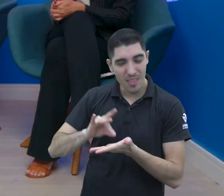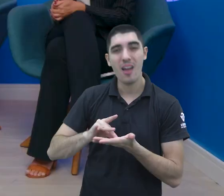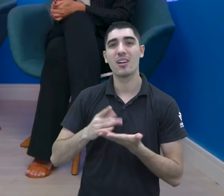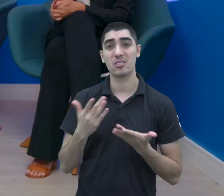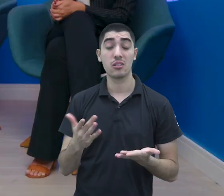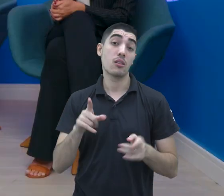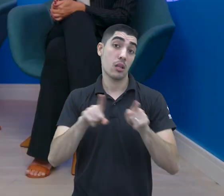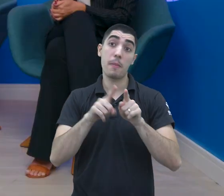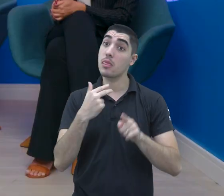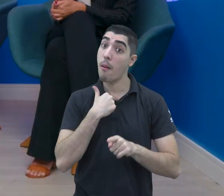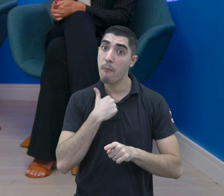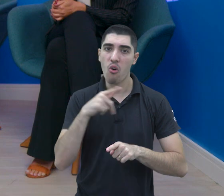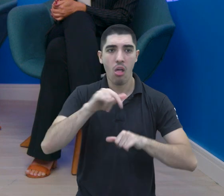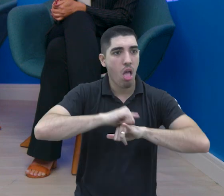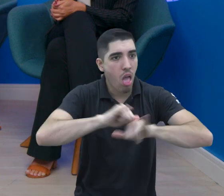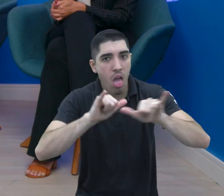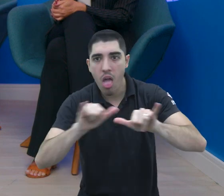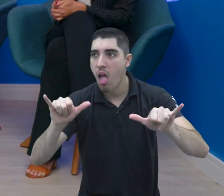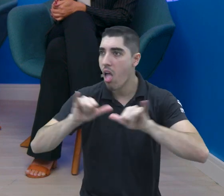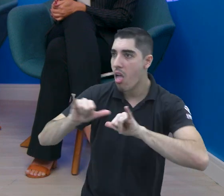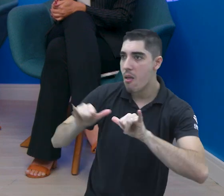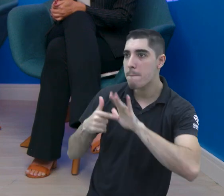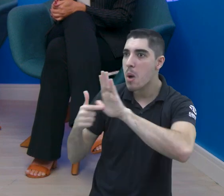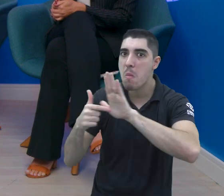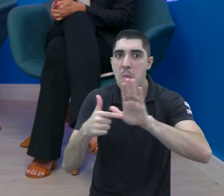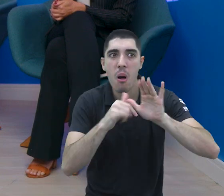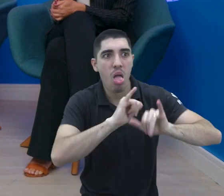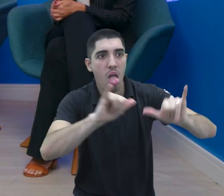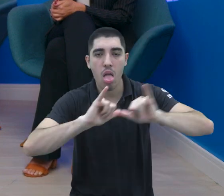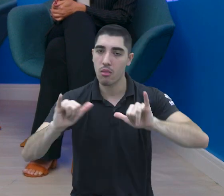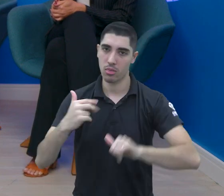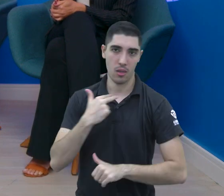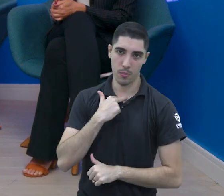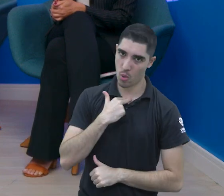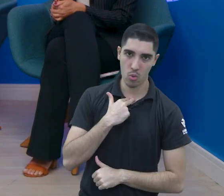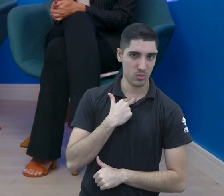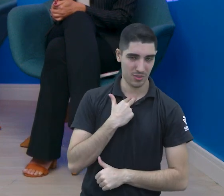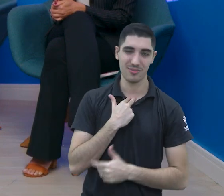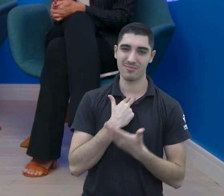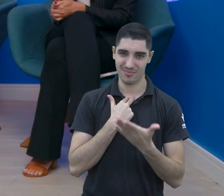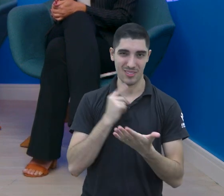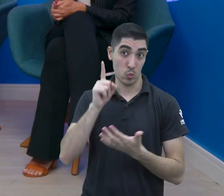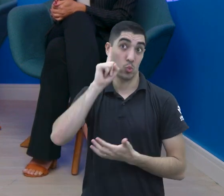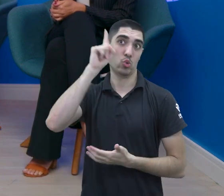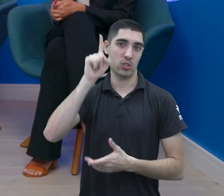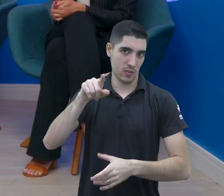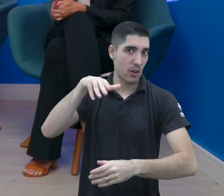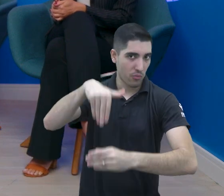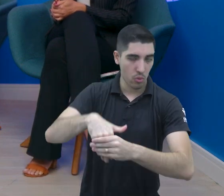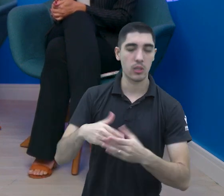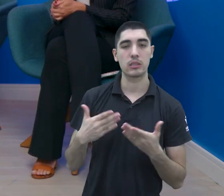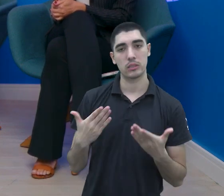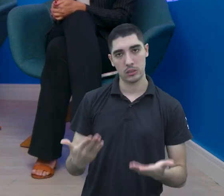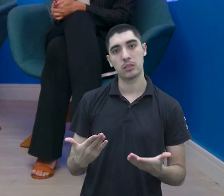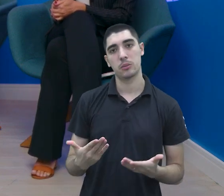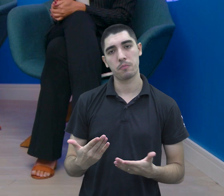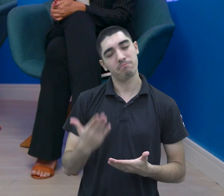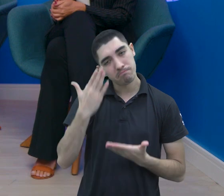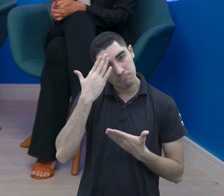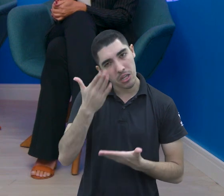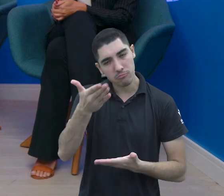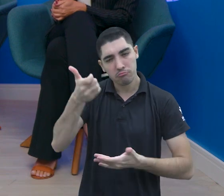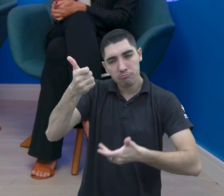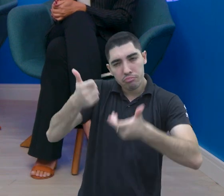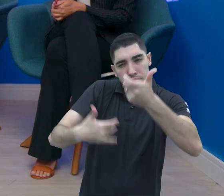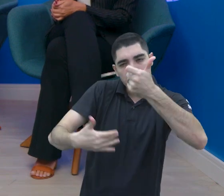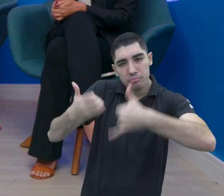tem a questão da campanha também, não fazer boca de urna, não trabalhar ativamente, enfim, tudo que envolve esse dia